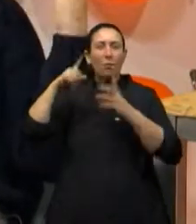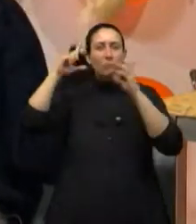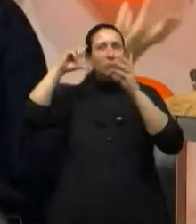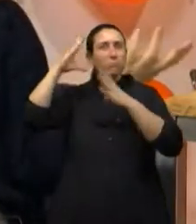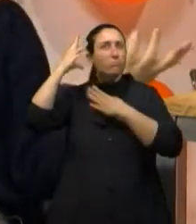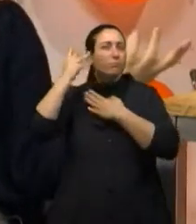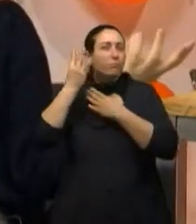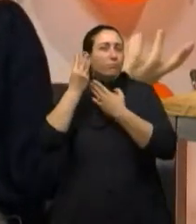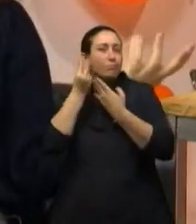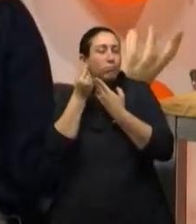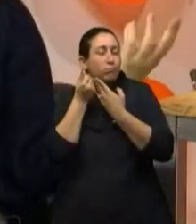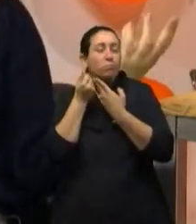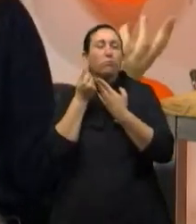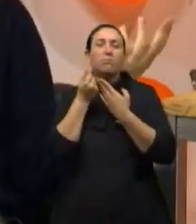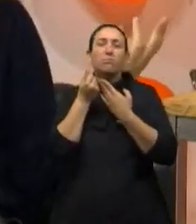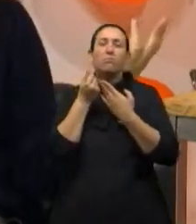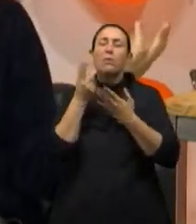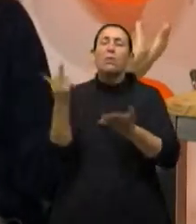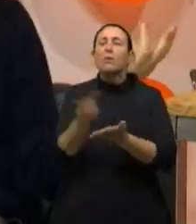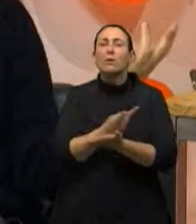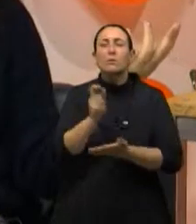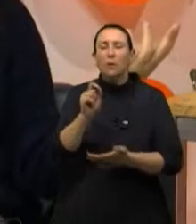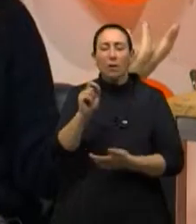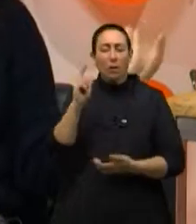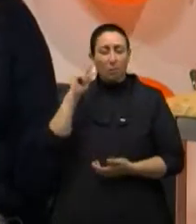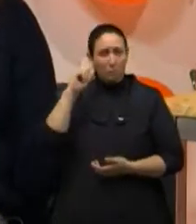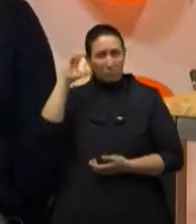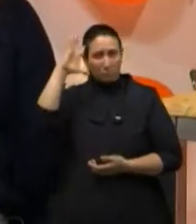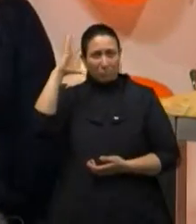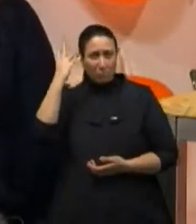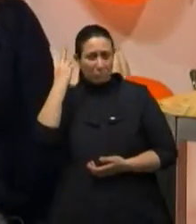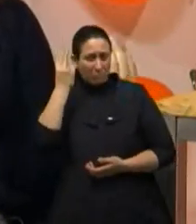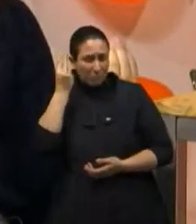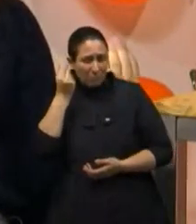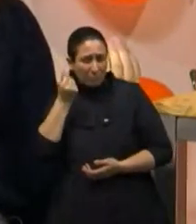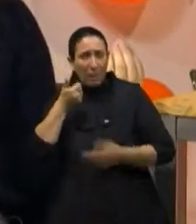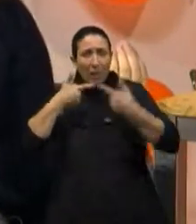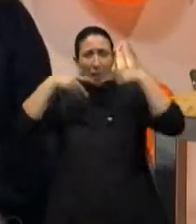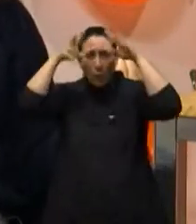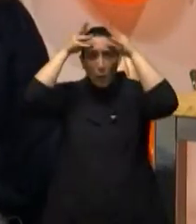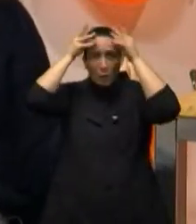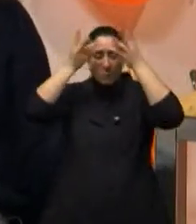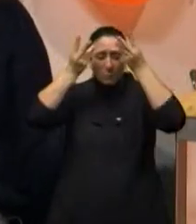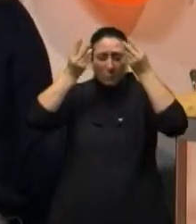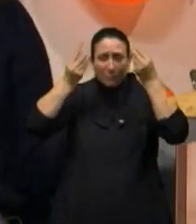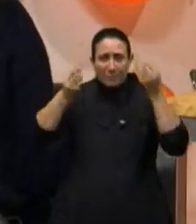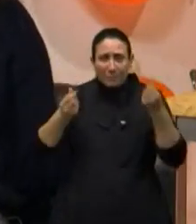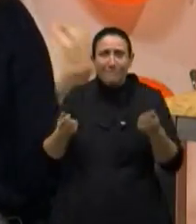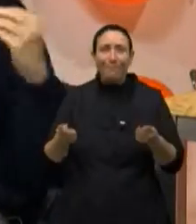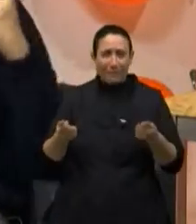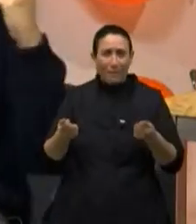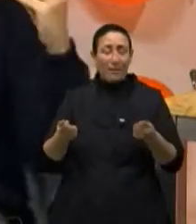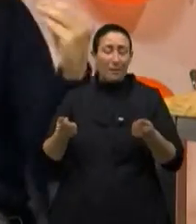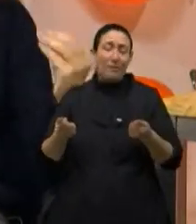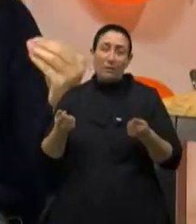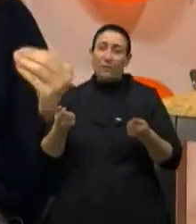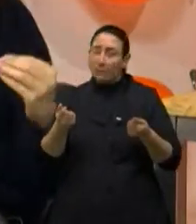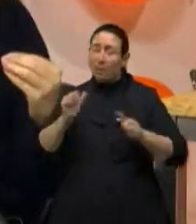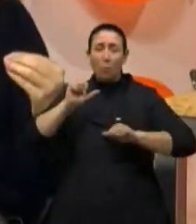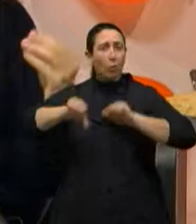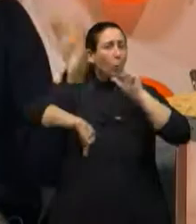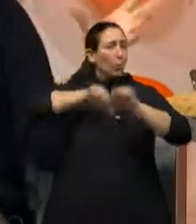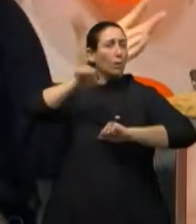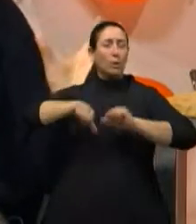trabalhar ficam sem trabalhar usando a atenção então não tem energia para guardar o que escutou entendi altera tudo